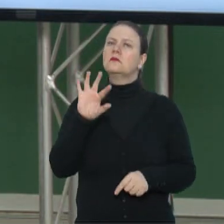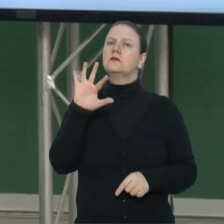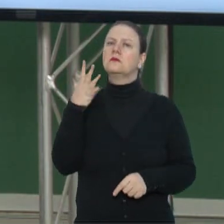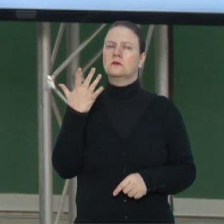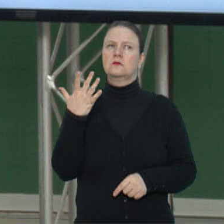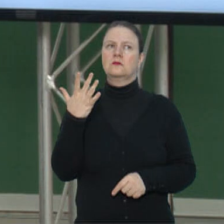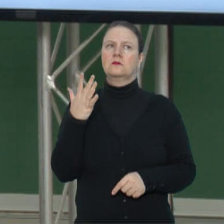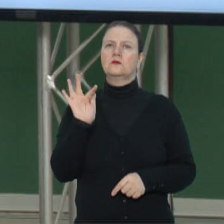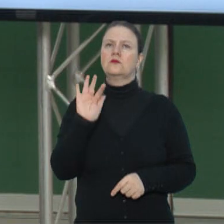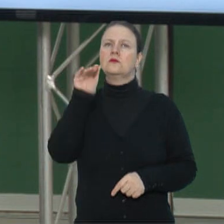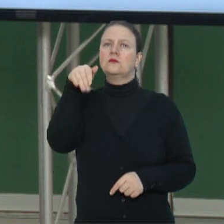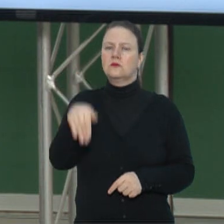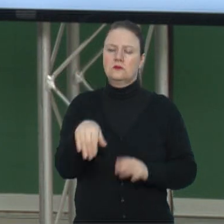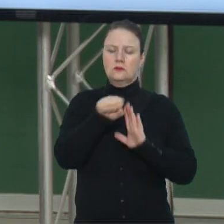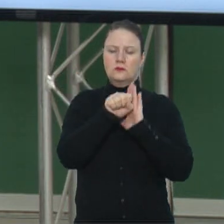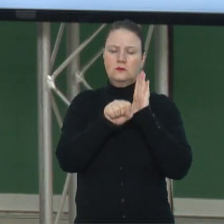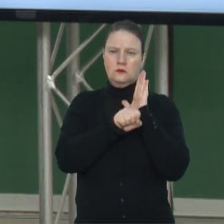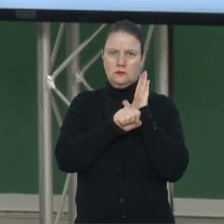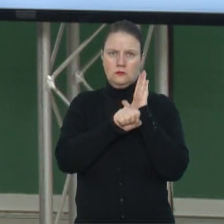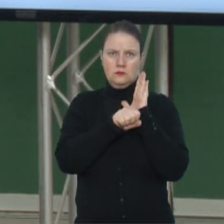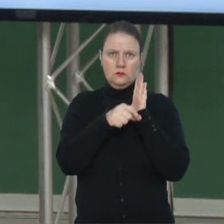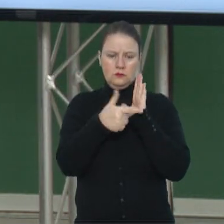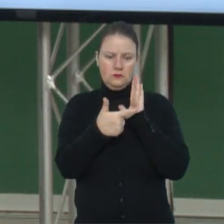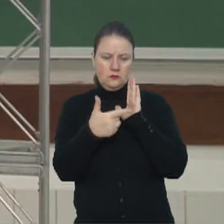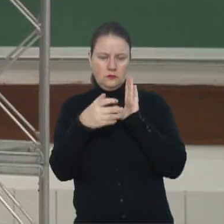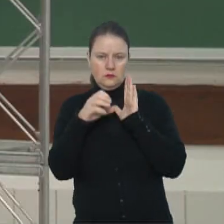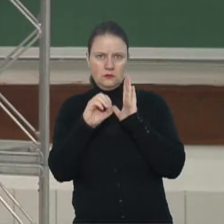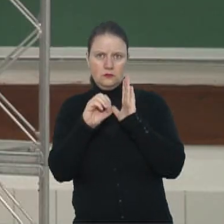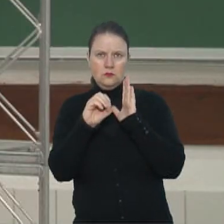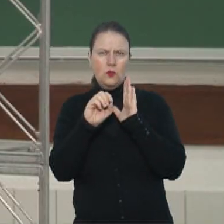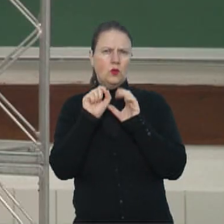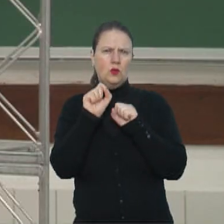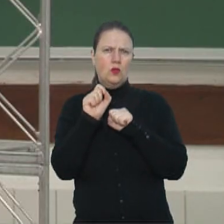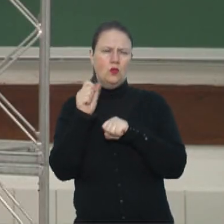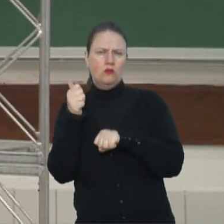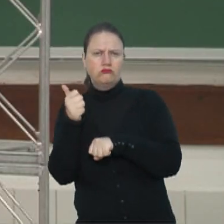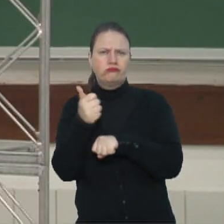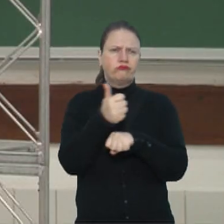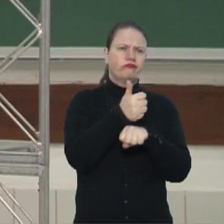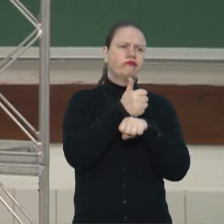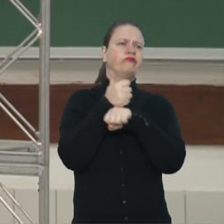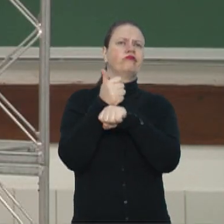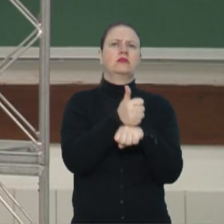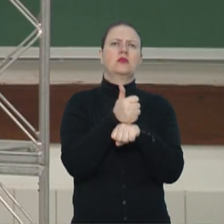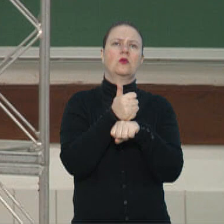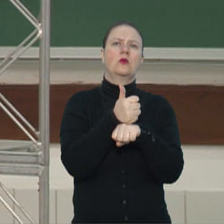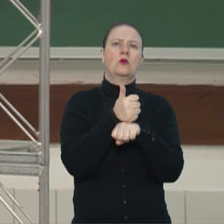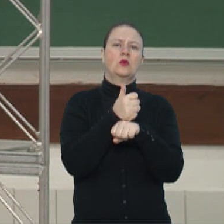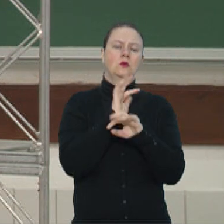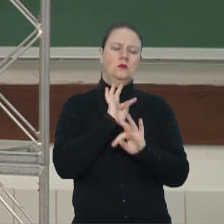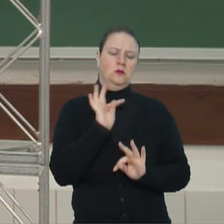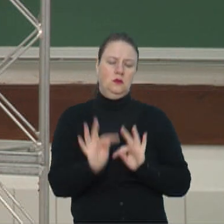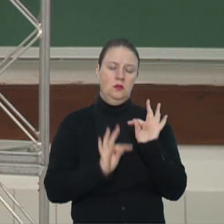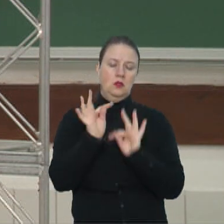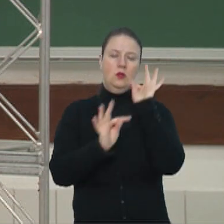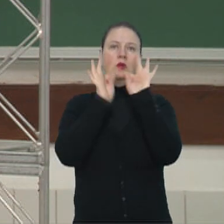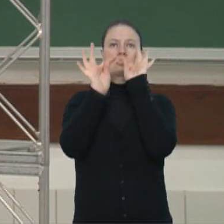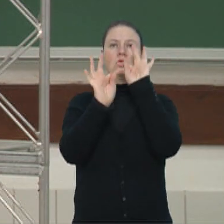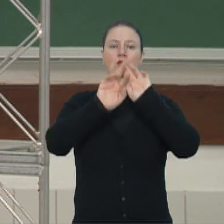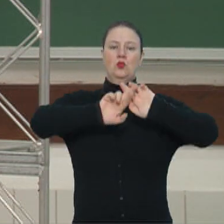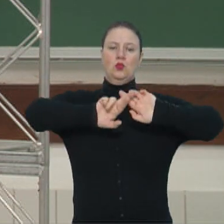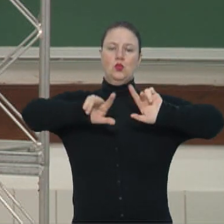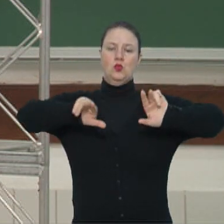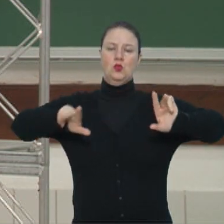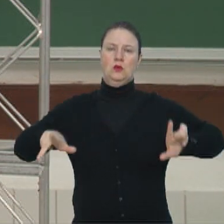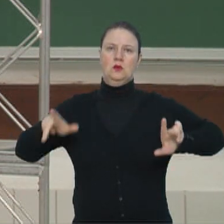no final do século XX, foi a dominação tecnológica dos americanos. E isso também,